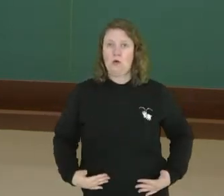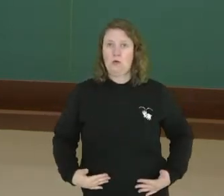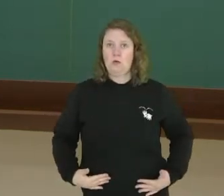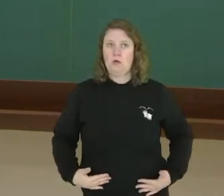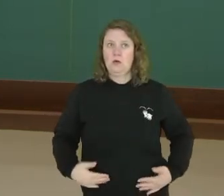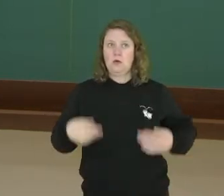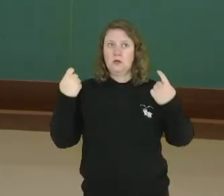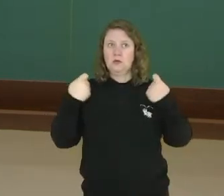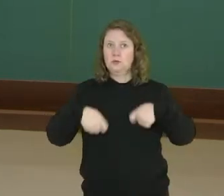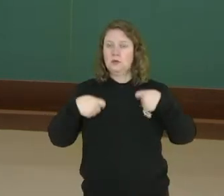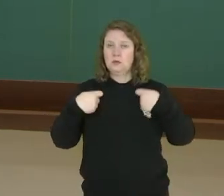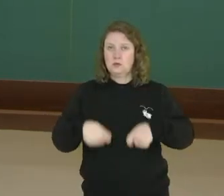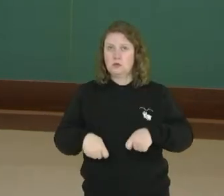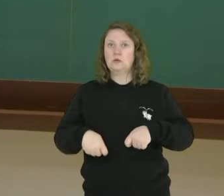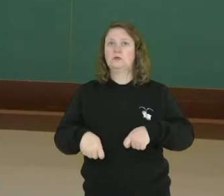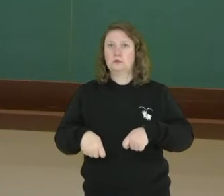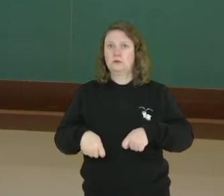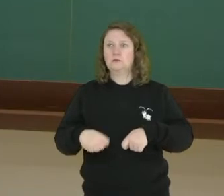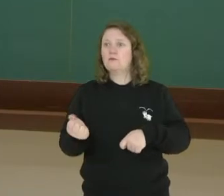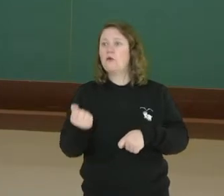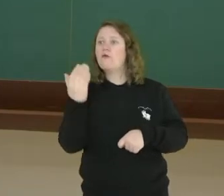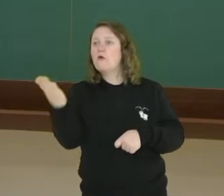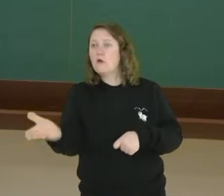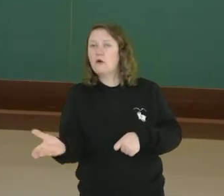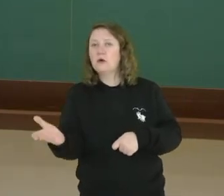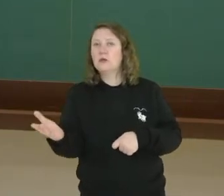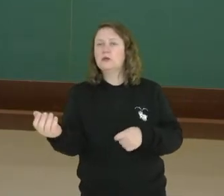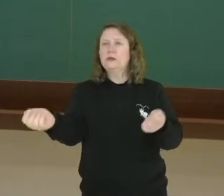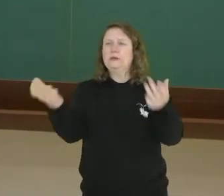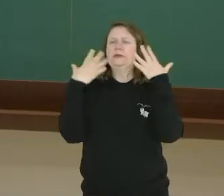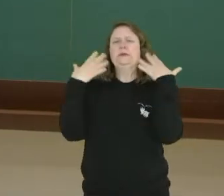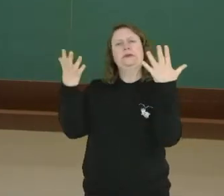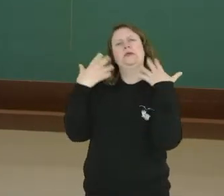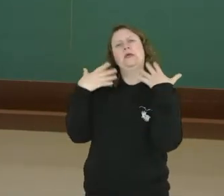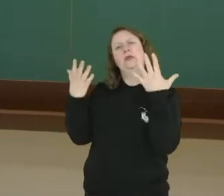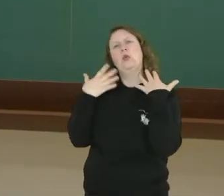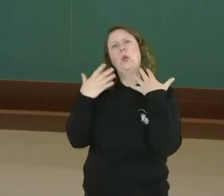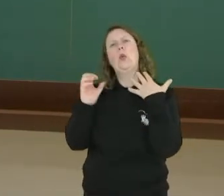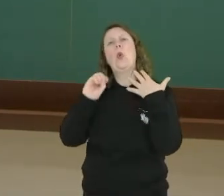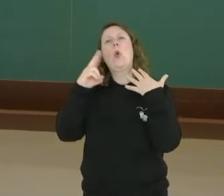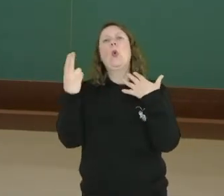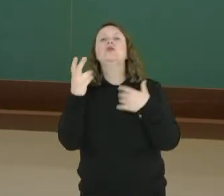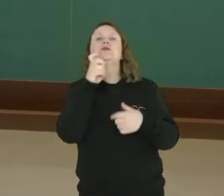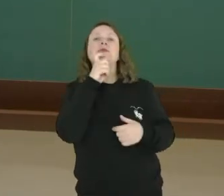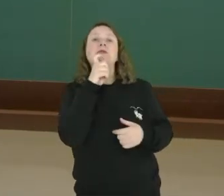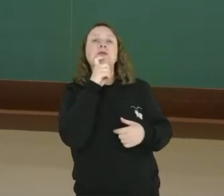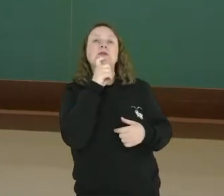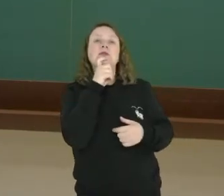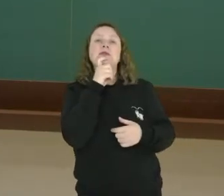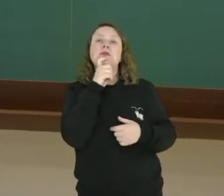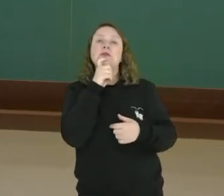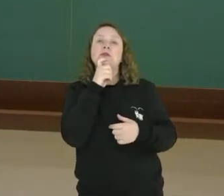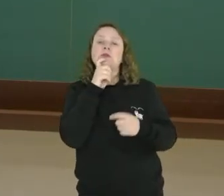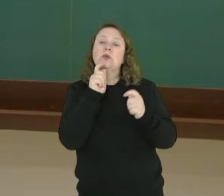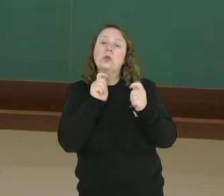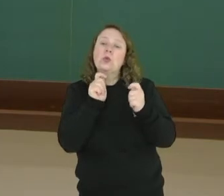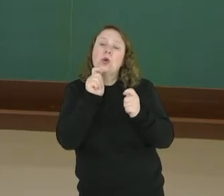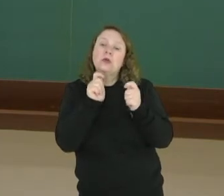da temperatura externa, do calor externo, para controlar então a temperatura do corpo deles,